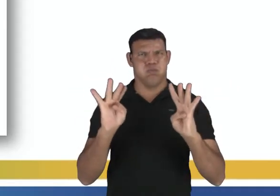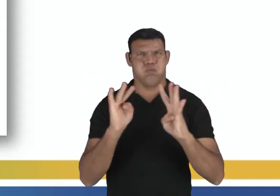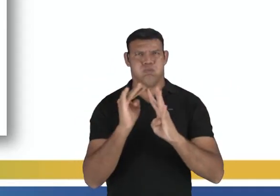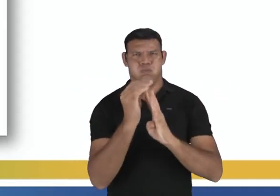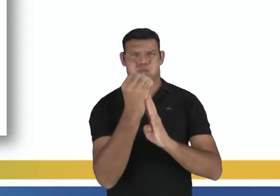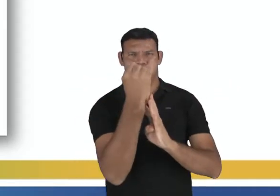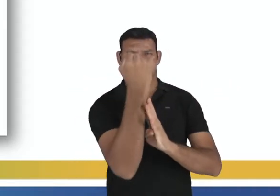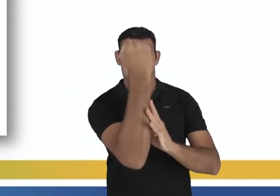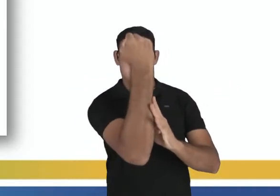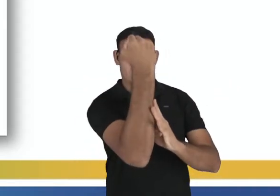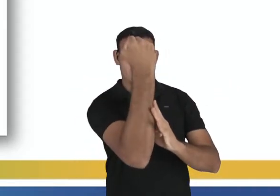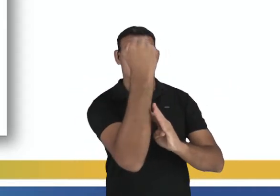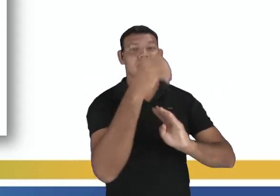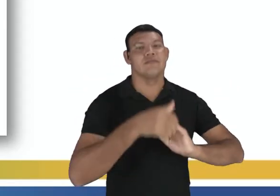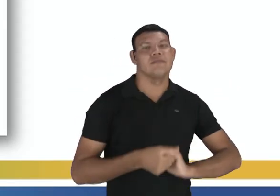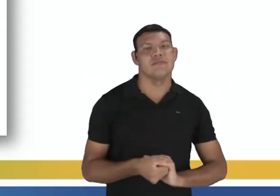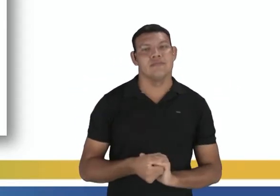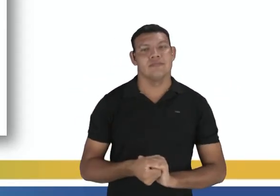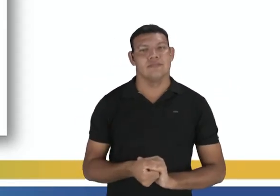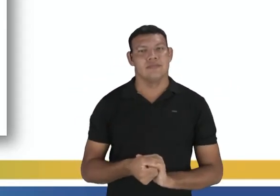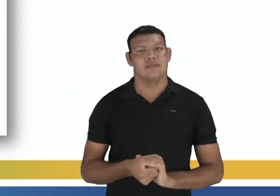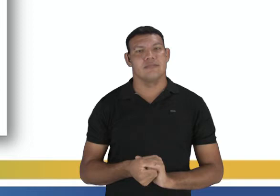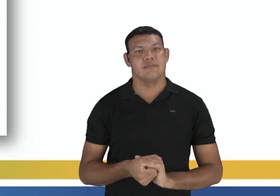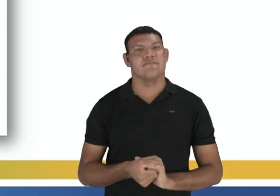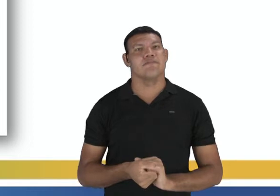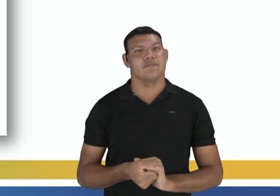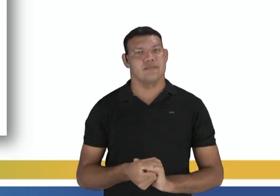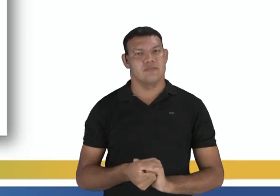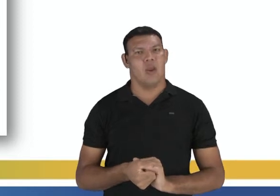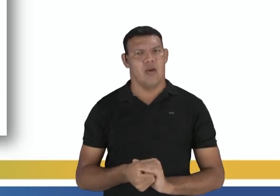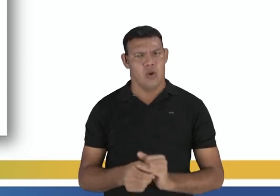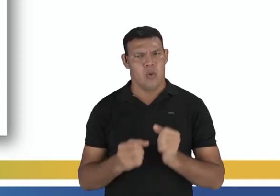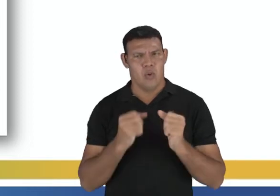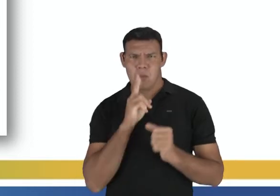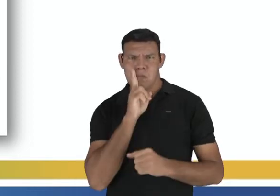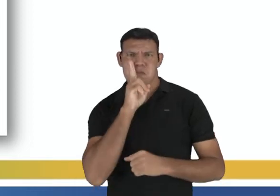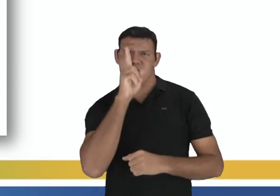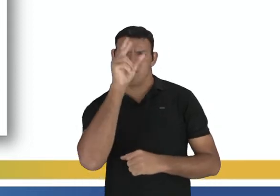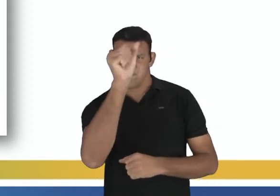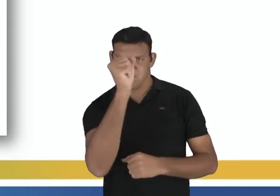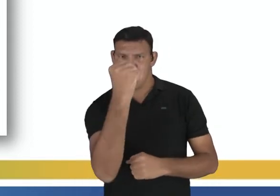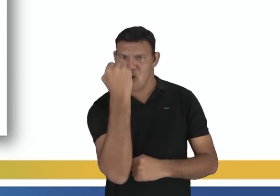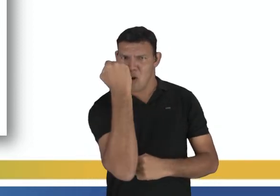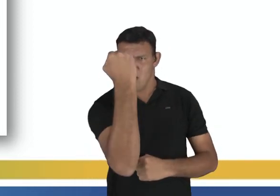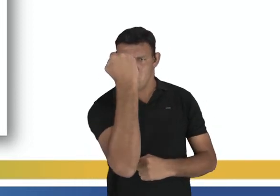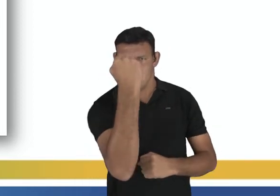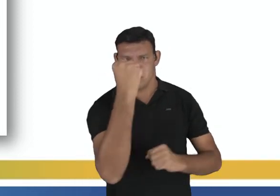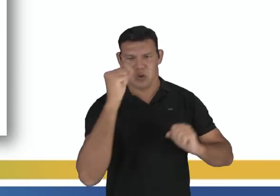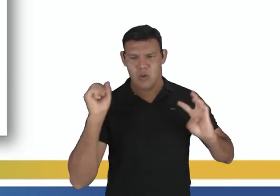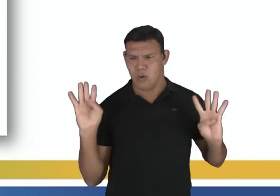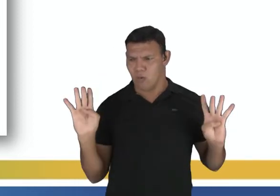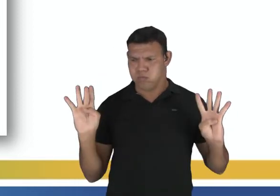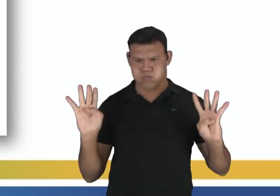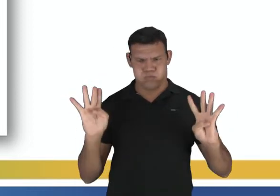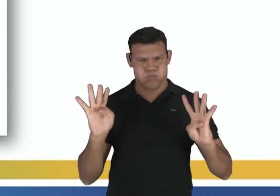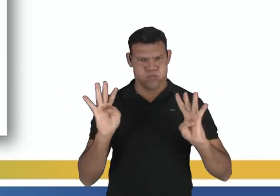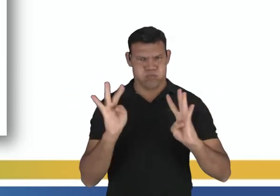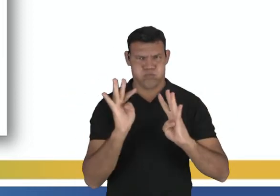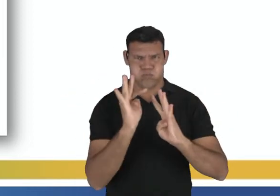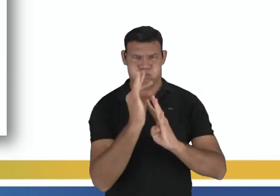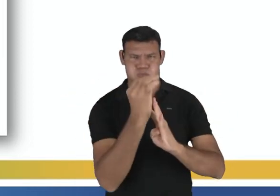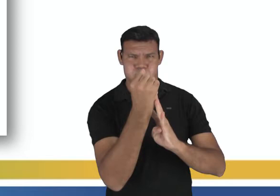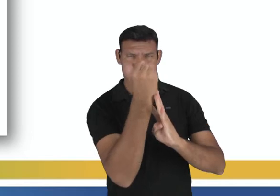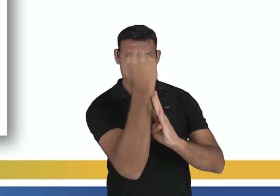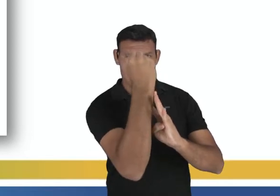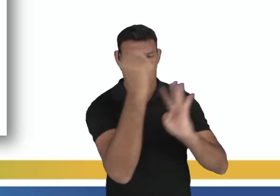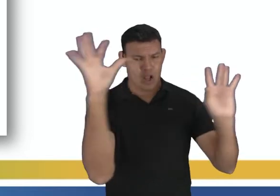um braço erguido, e aí nós temos um pulso maior, uma mão fechada bem maior, fazendo alusão justamente